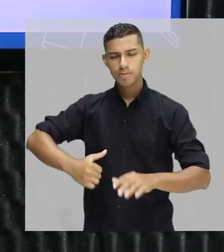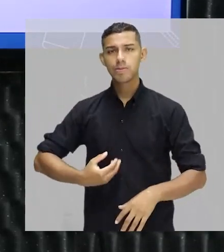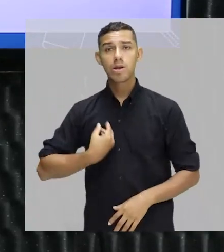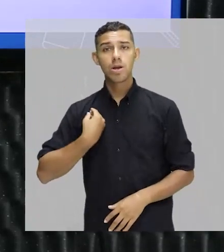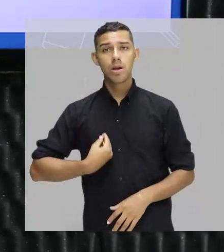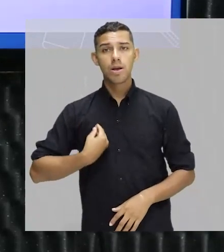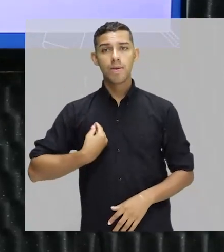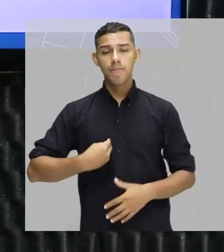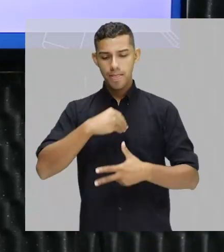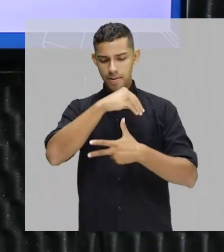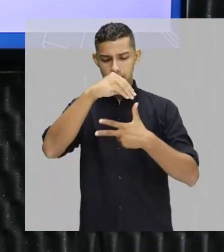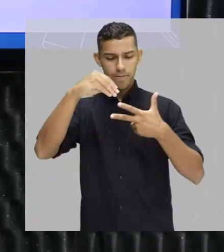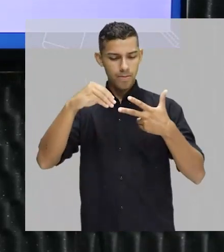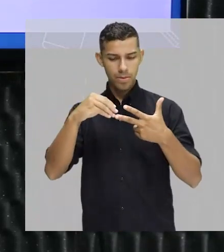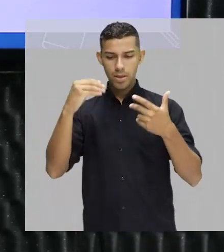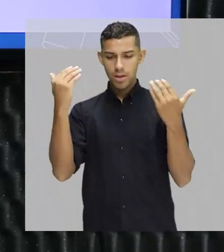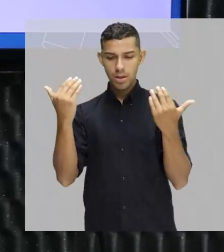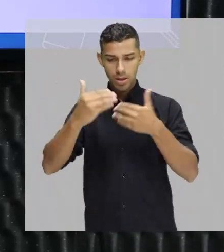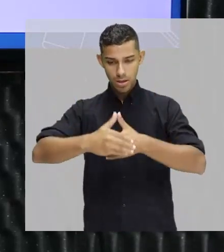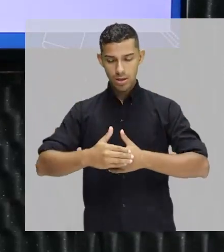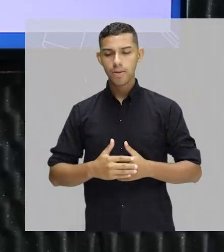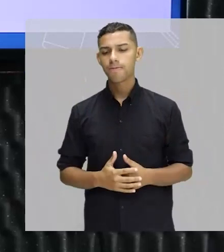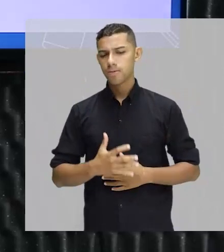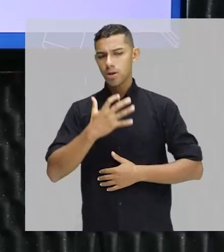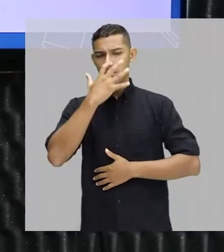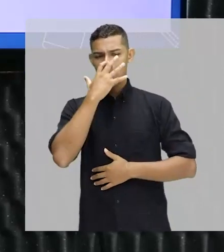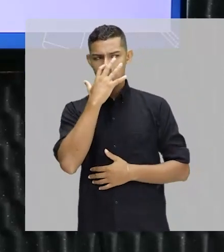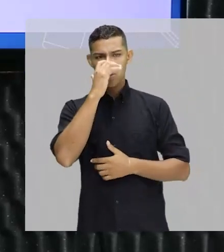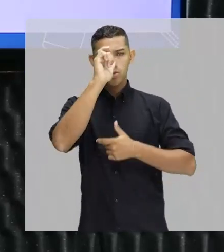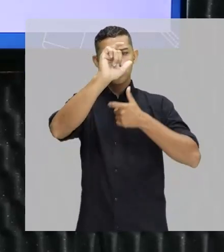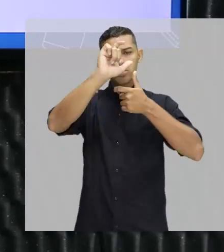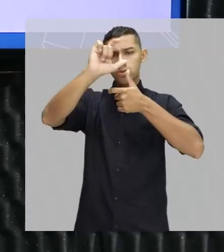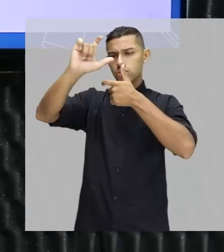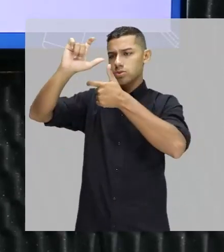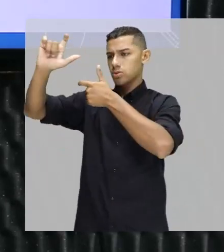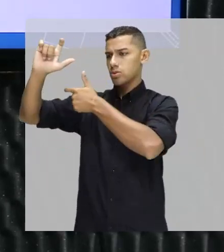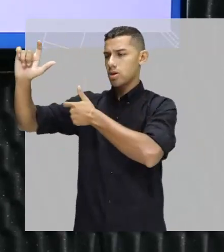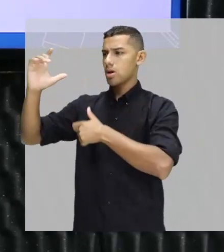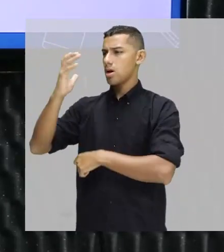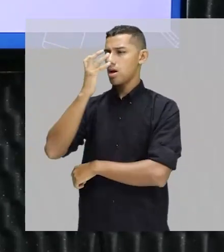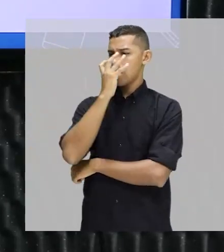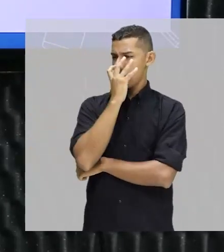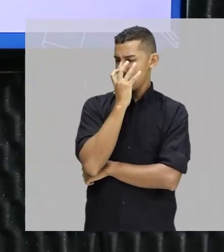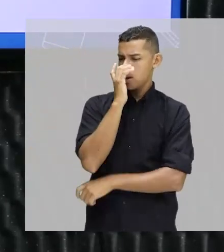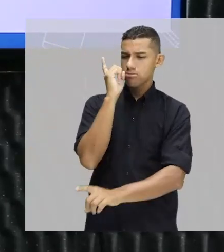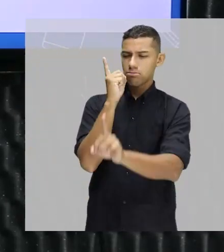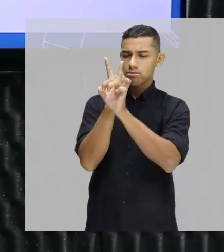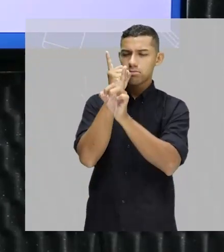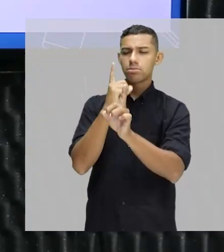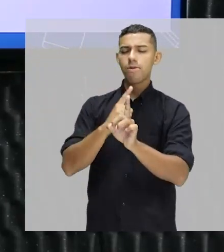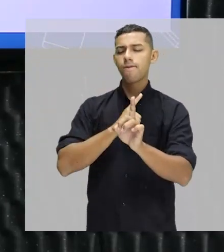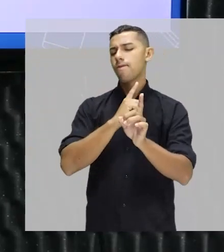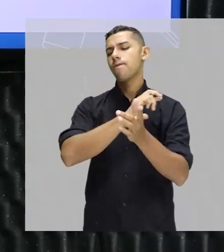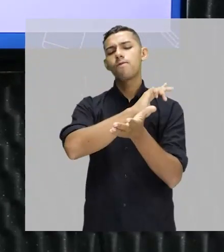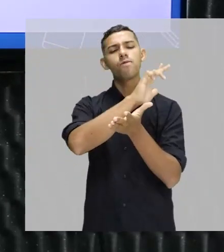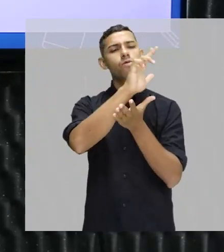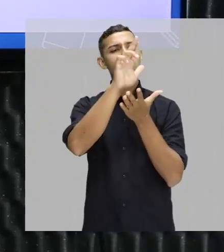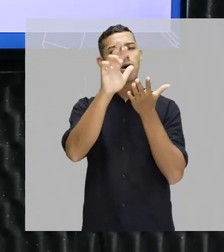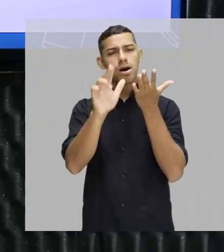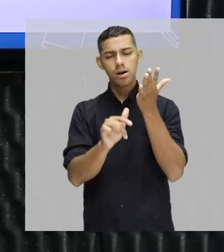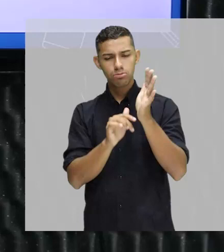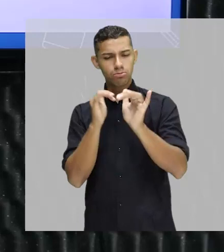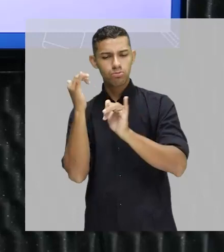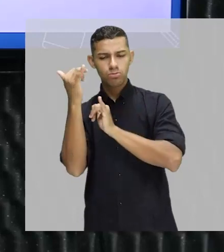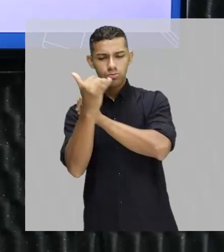na prova do Enem. Ao analisarmos uma charge, podemos perceber que nela estão escritas diversas informações